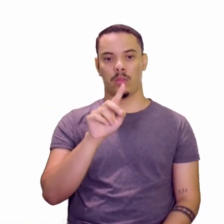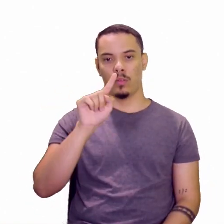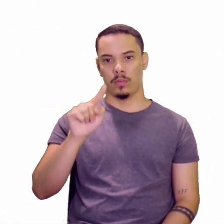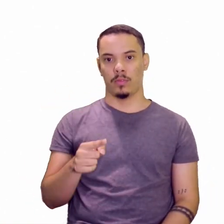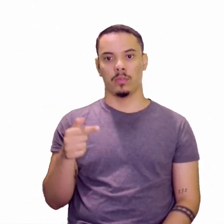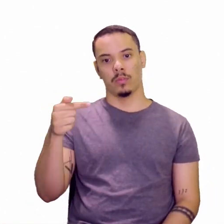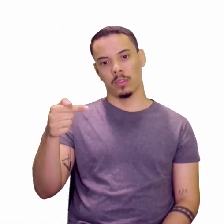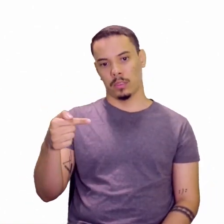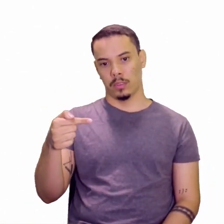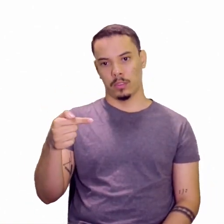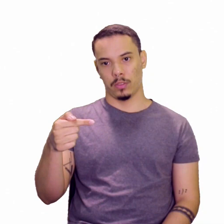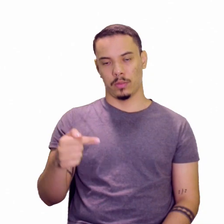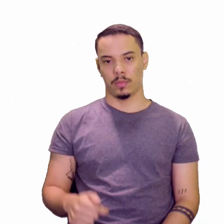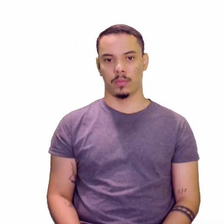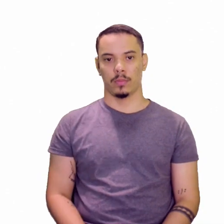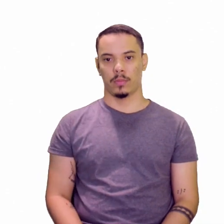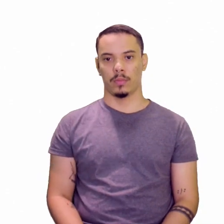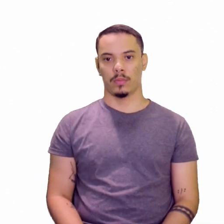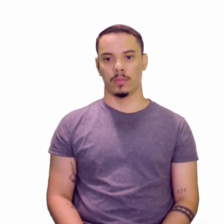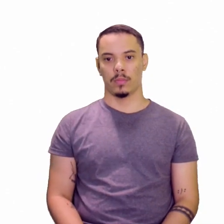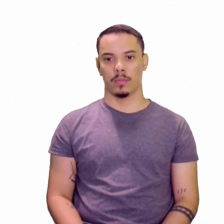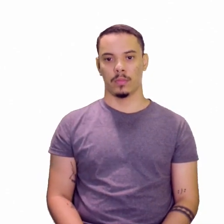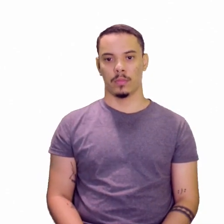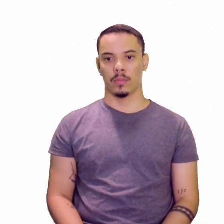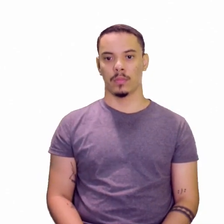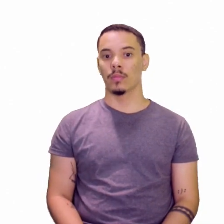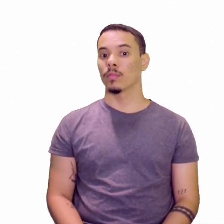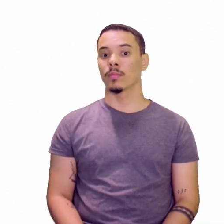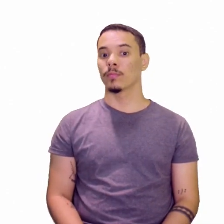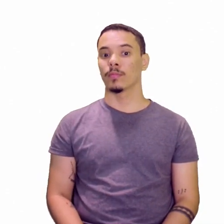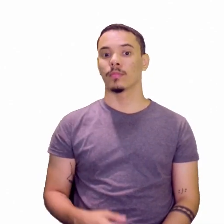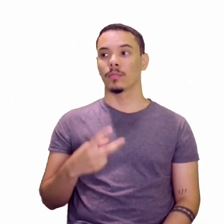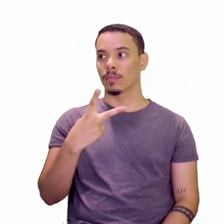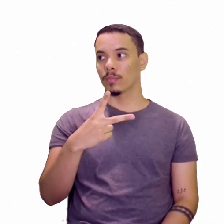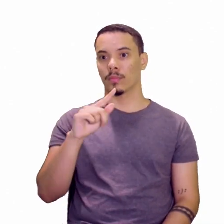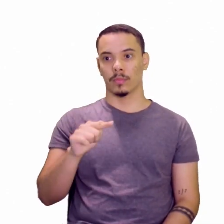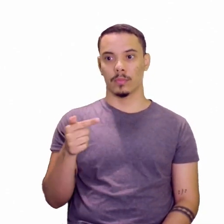ficar aproximadamente, né? Isso, então nós temos ali